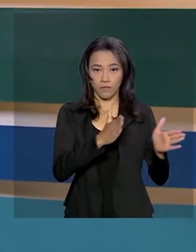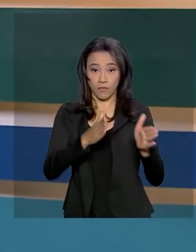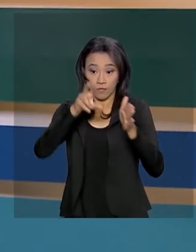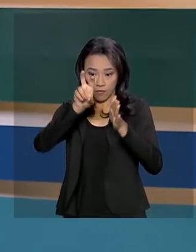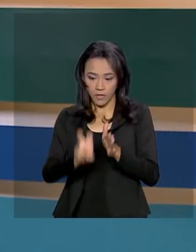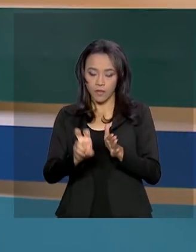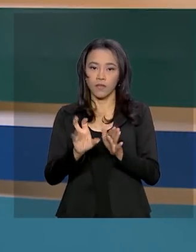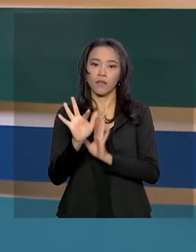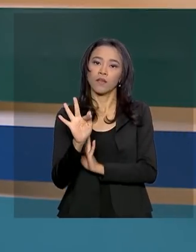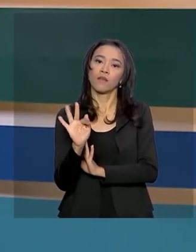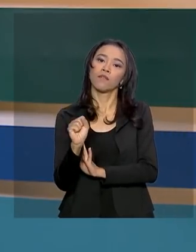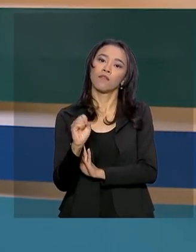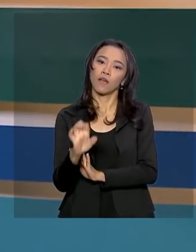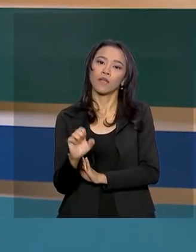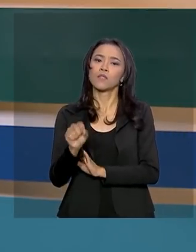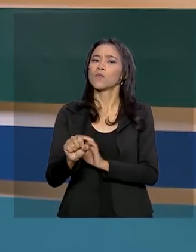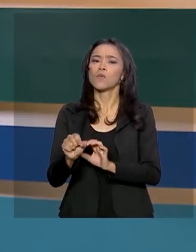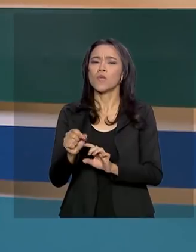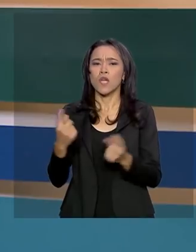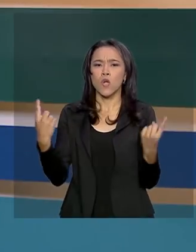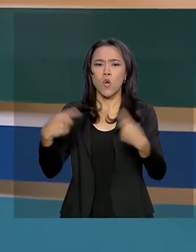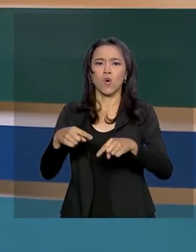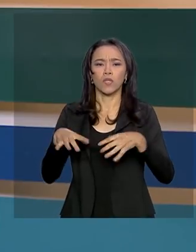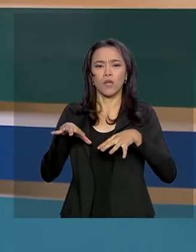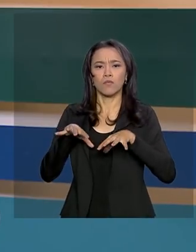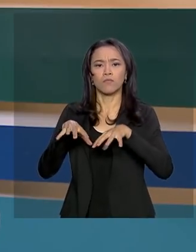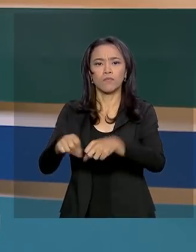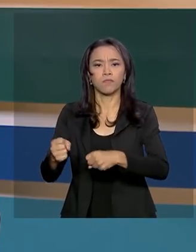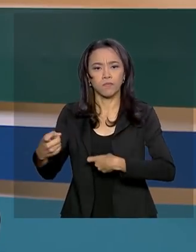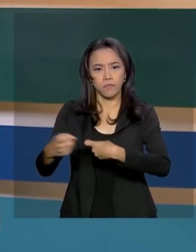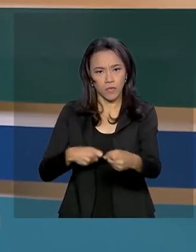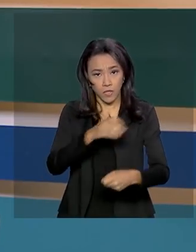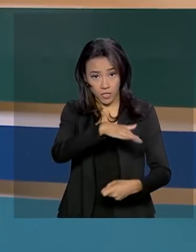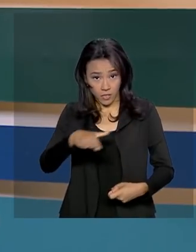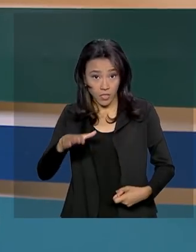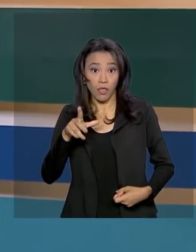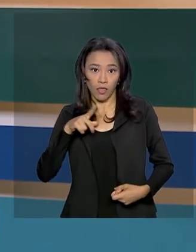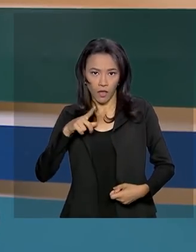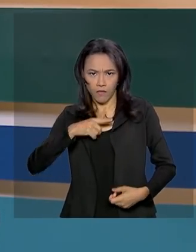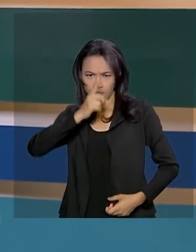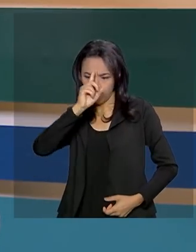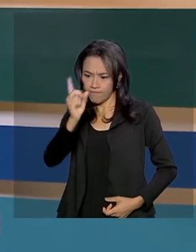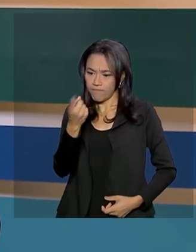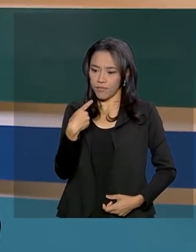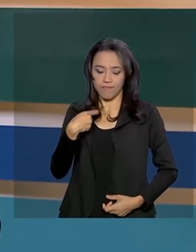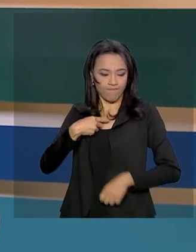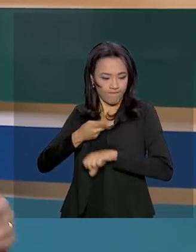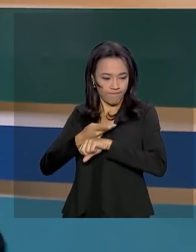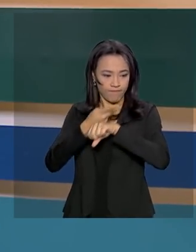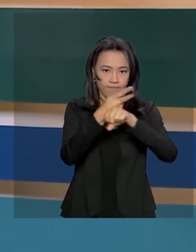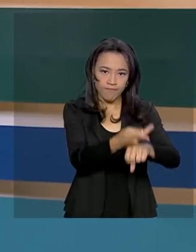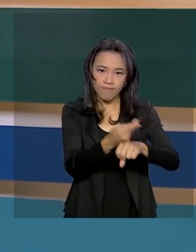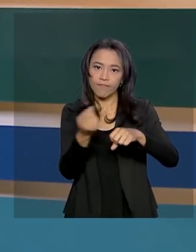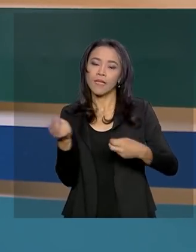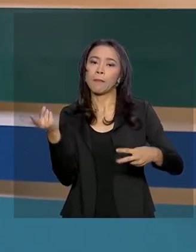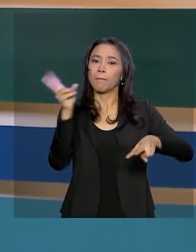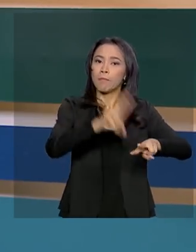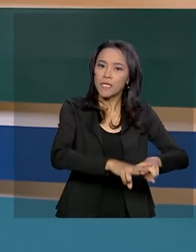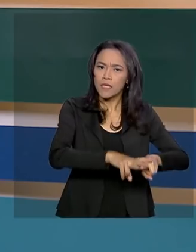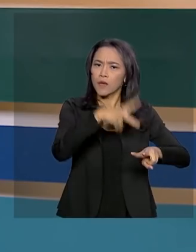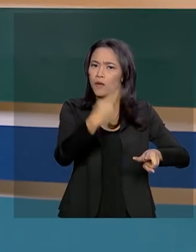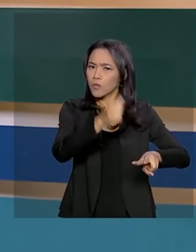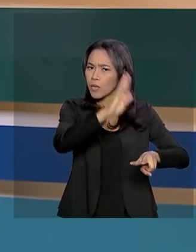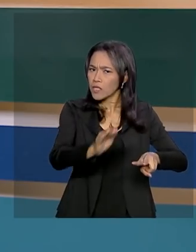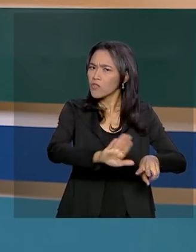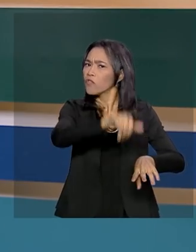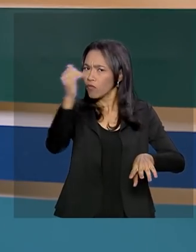Infância, de combate à exploração sexual de crianças e adolescentes, cumpriu mandados de busca e de prisão no Brasil e no exterior. Mais de